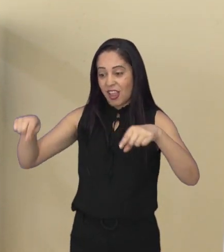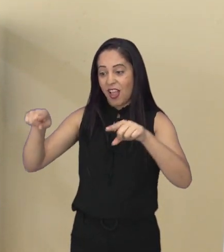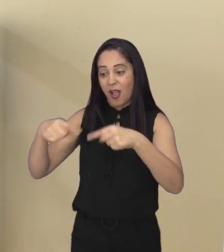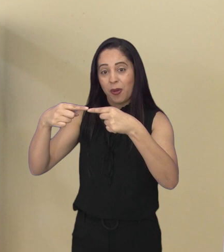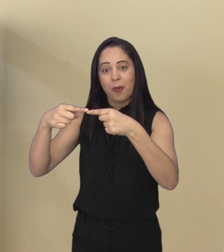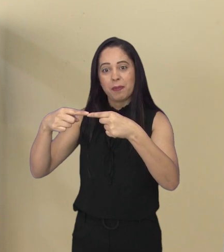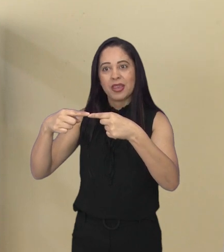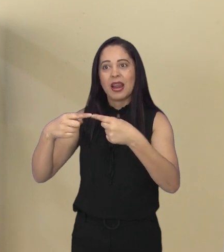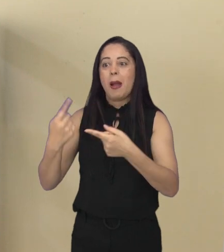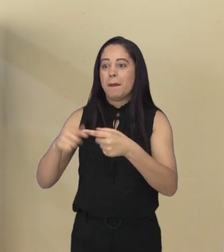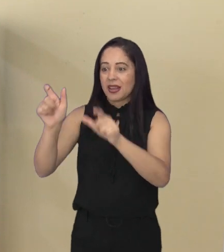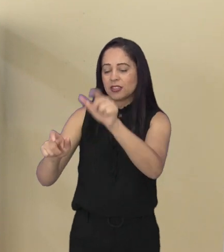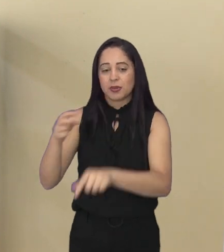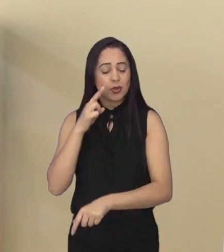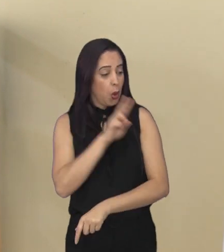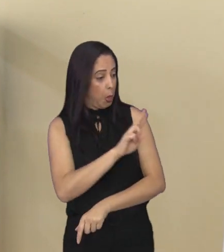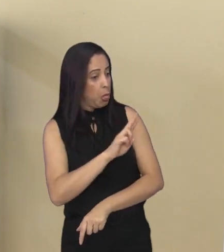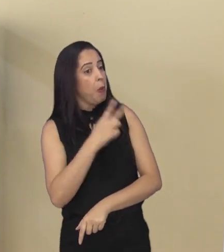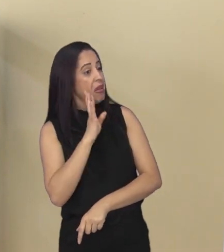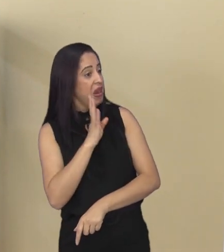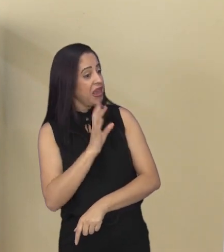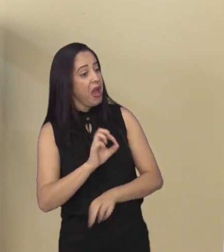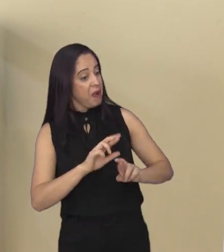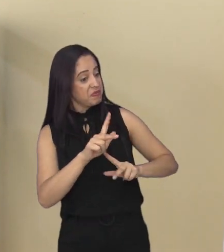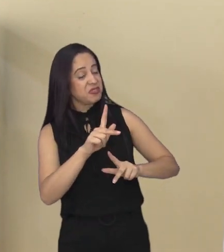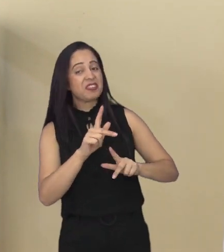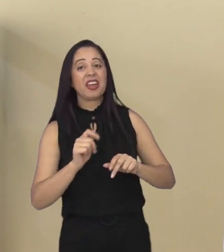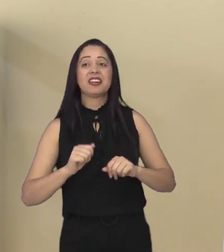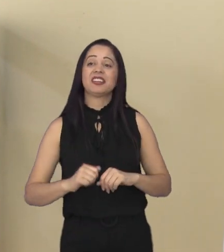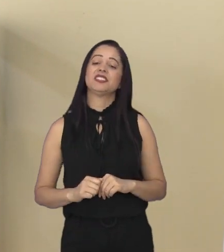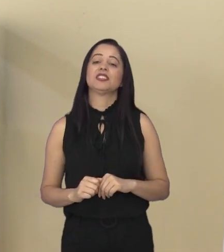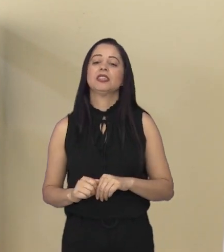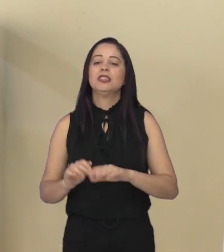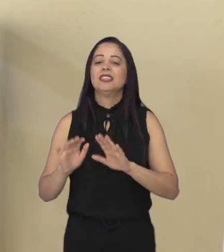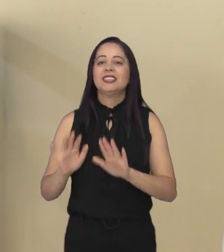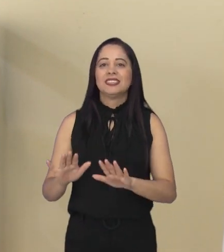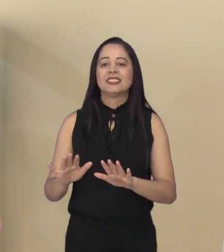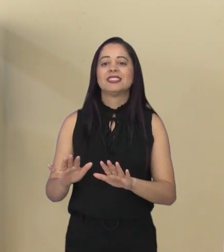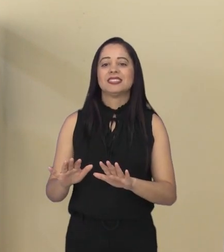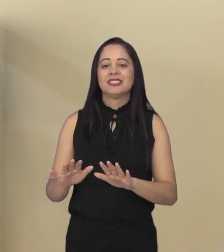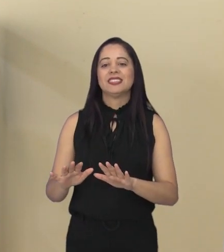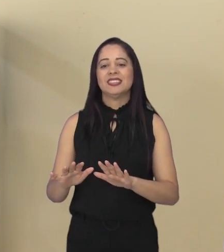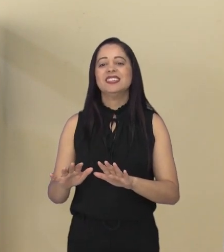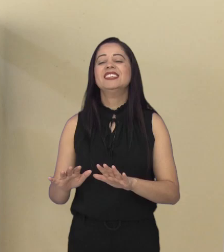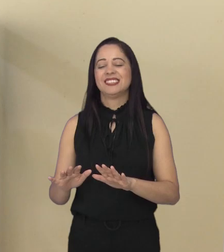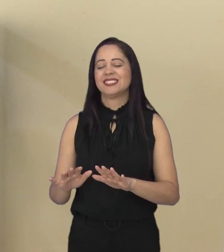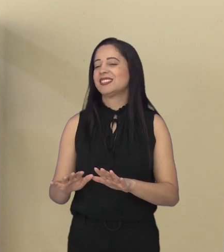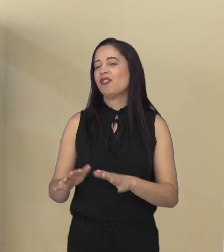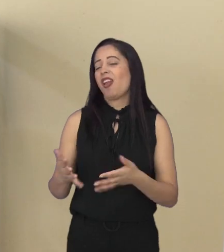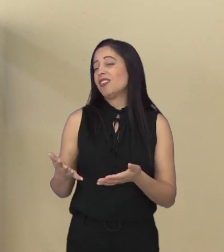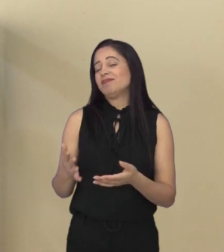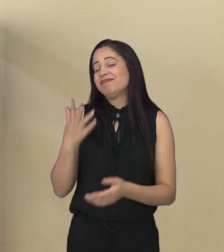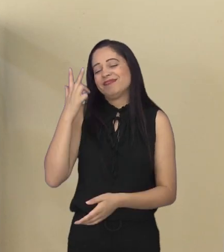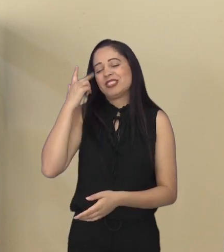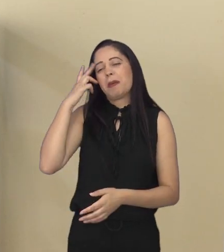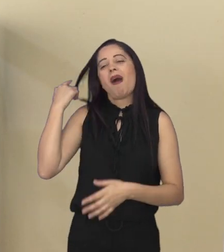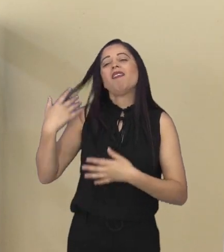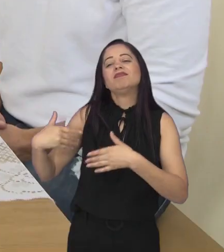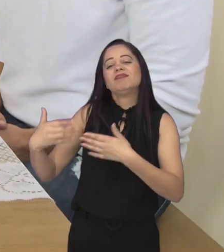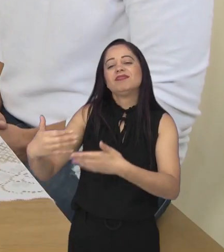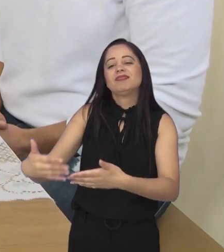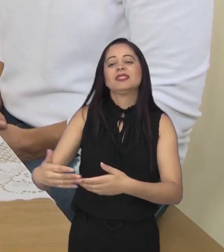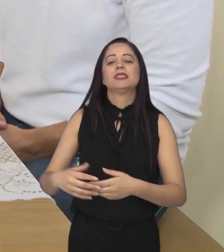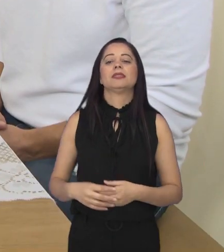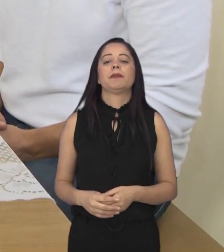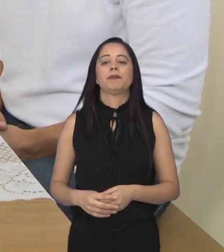pessoas olhavam e falavam, nossa, que nome legal, tão diferente. E assim, fluiu de uma forma, né, muito, muito bacana.